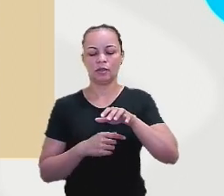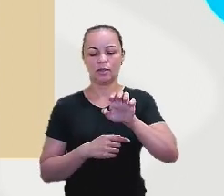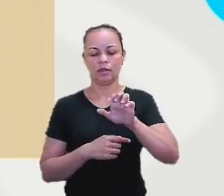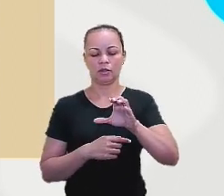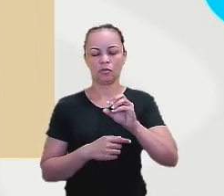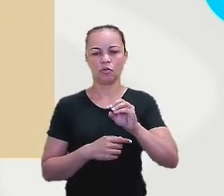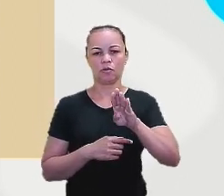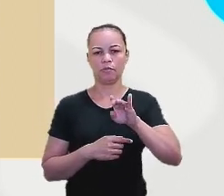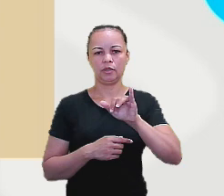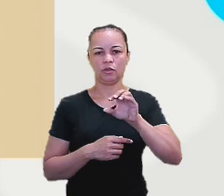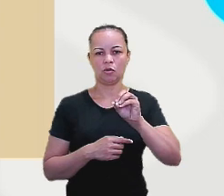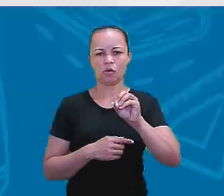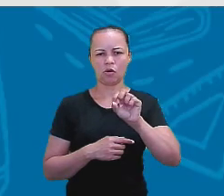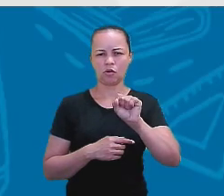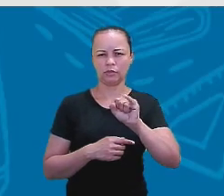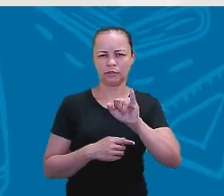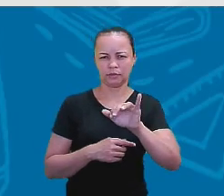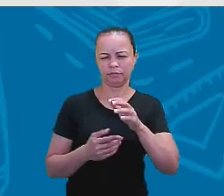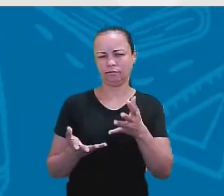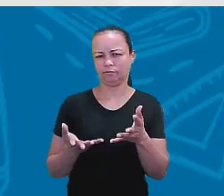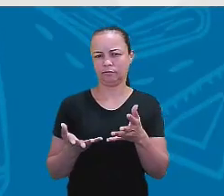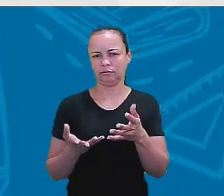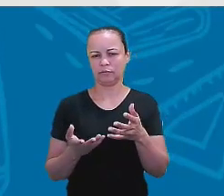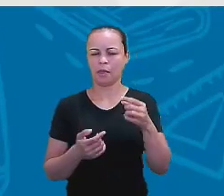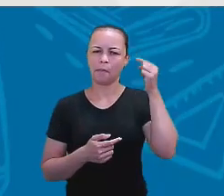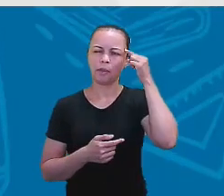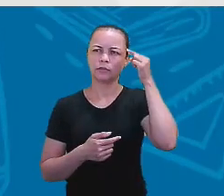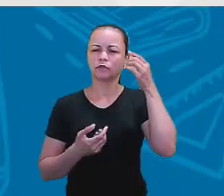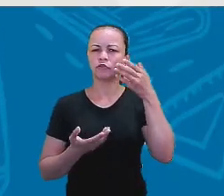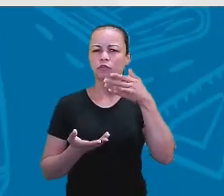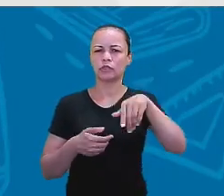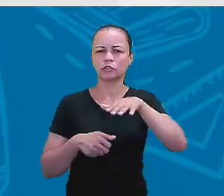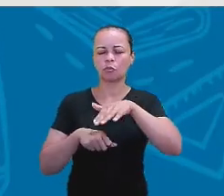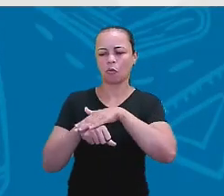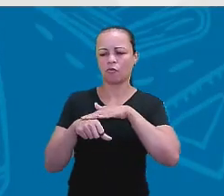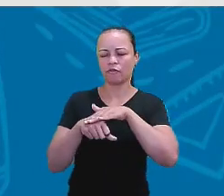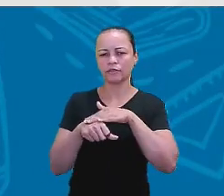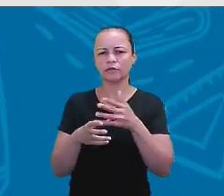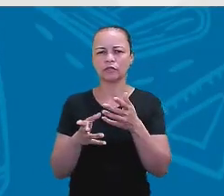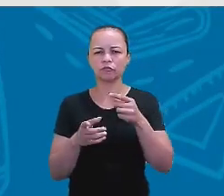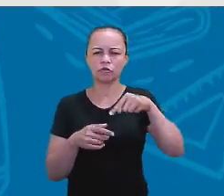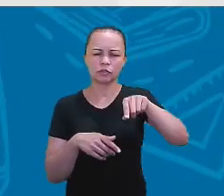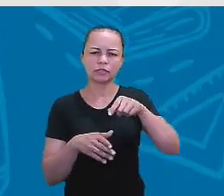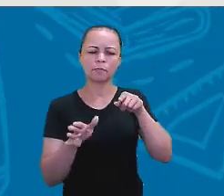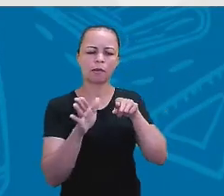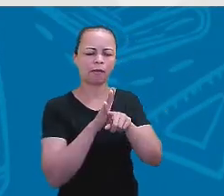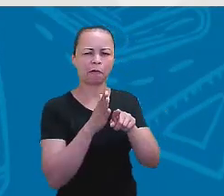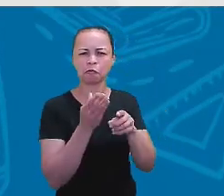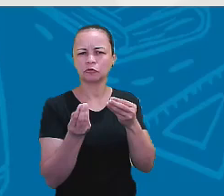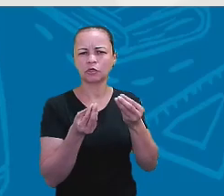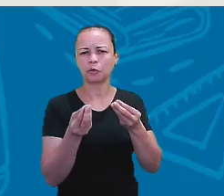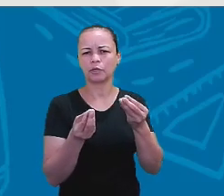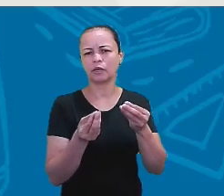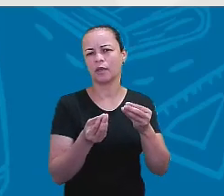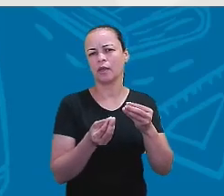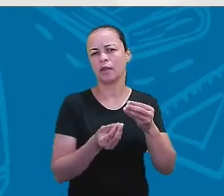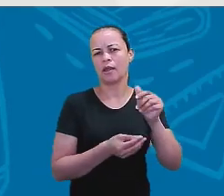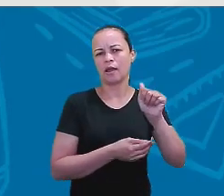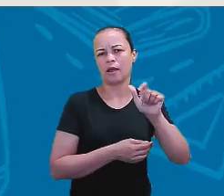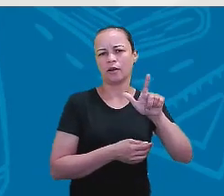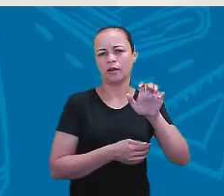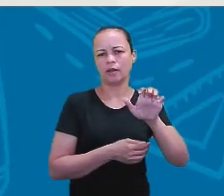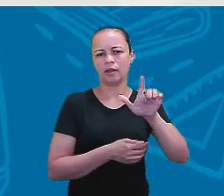como fica uma coisa chique. Imagina você numa roda de conversa, você chegar, você sabe o que é ecobiose e alelobiose? Imagina